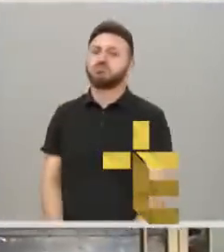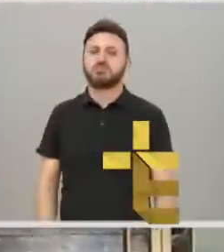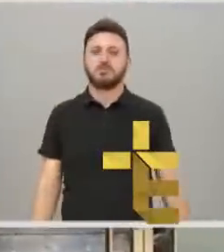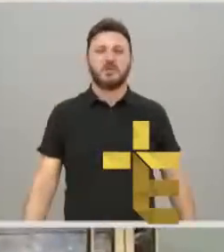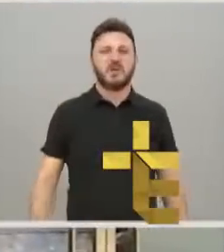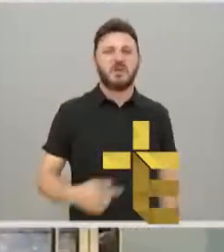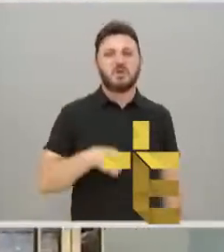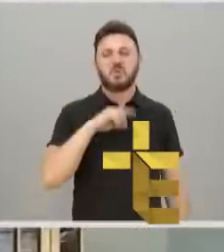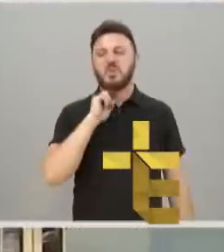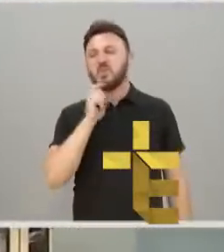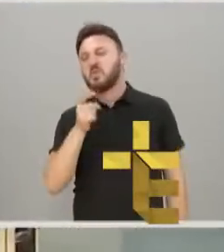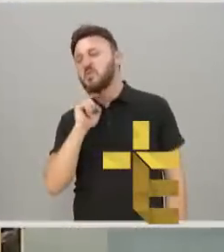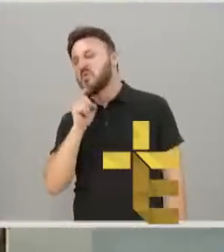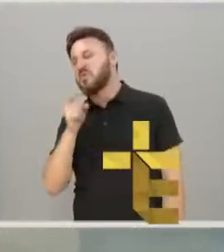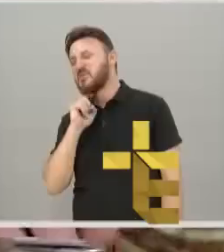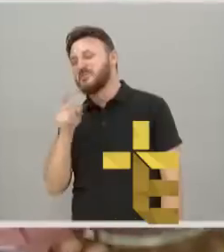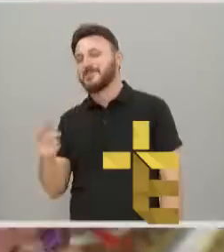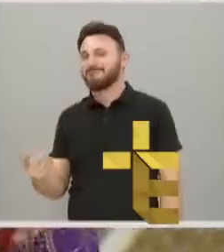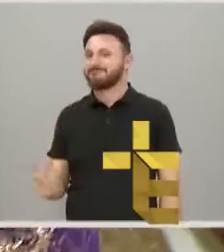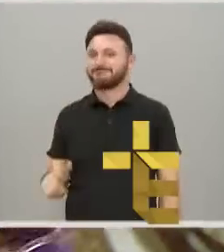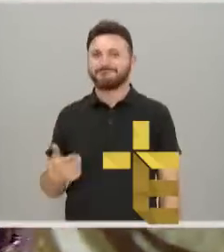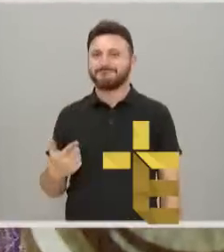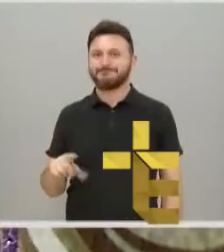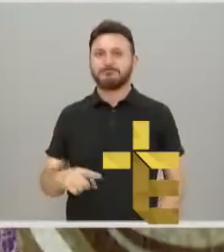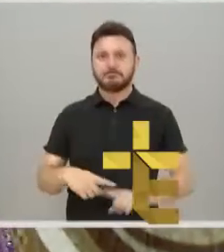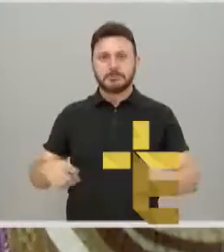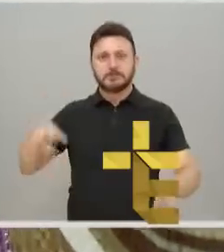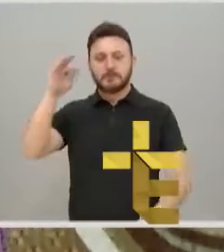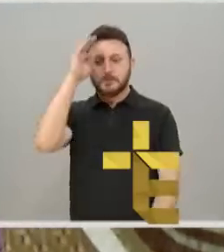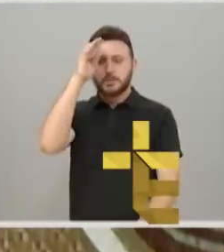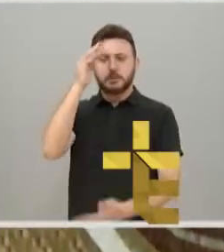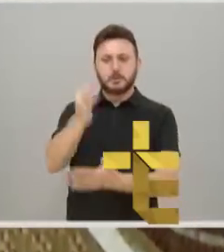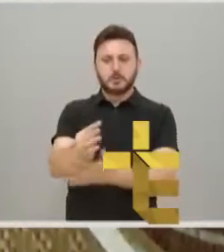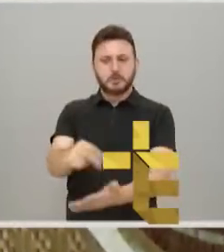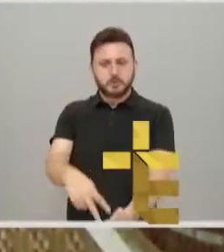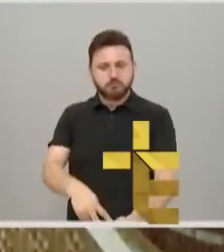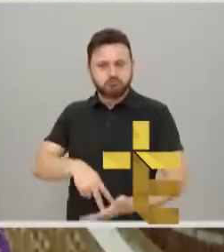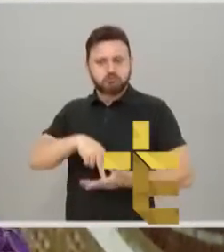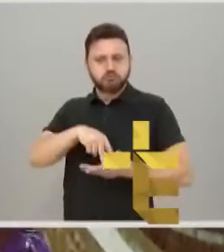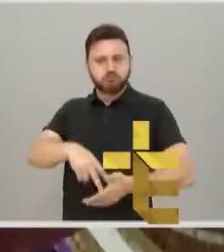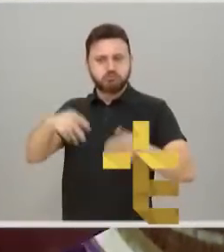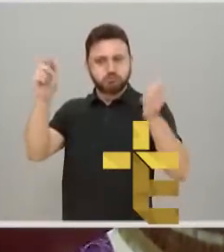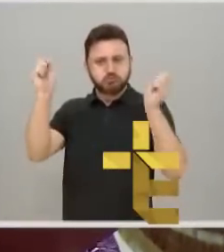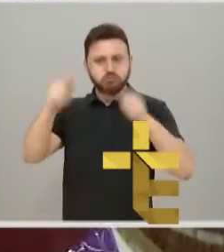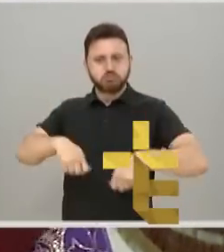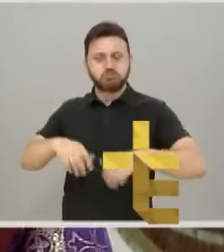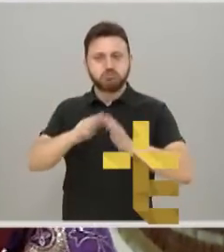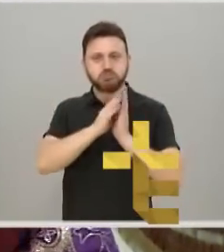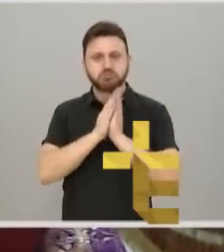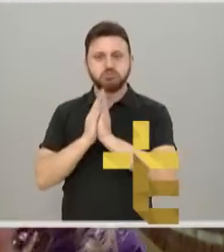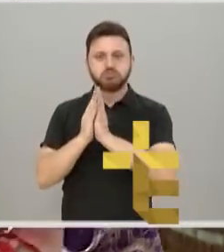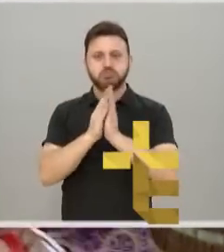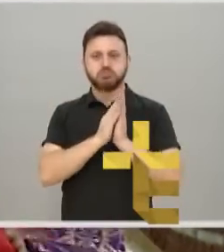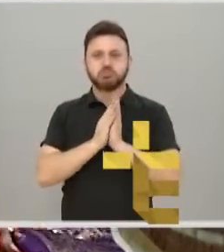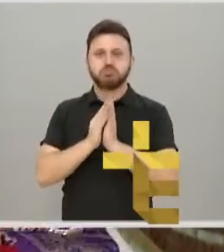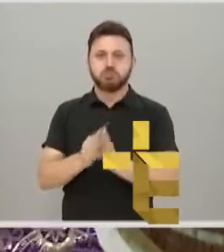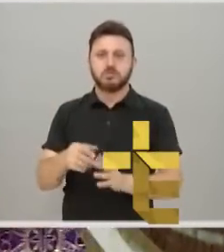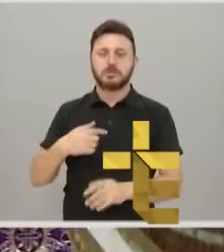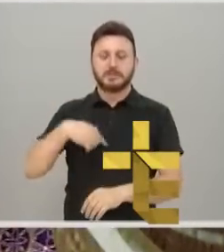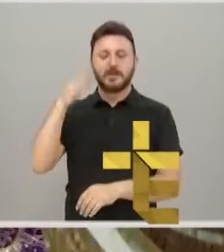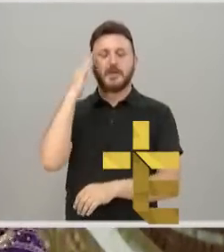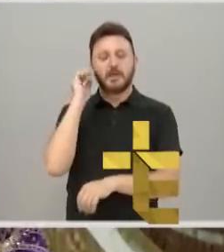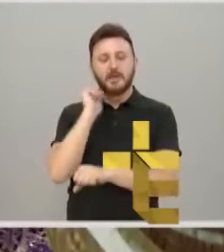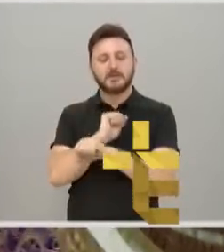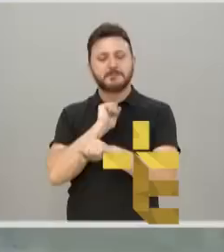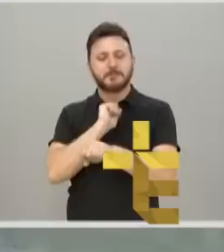duvidar e crer no poder da oração, saber esperar